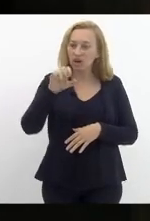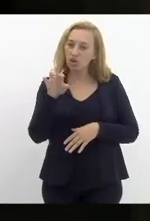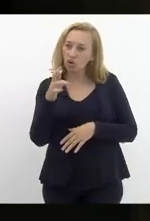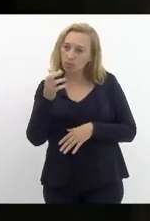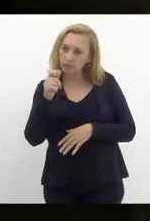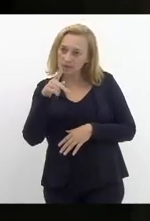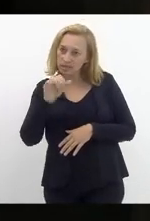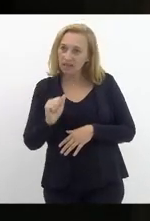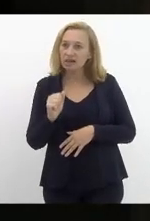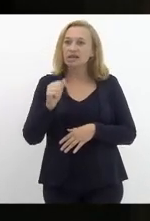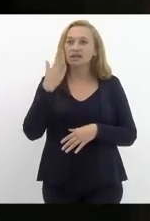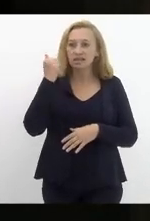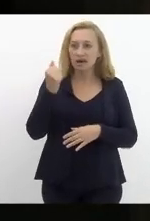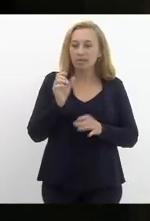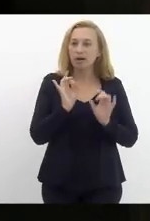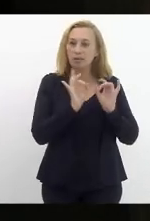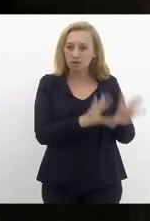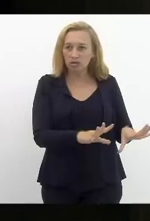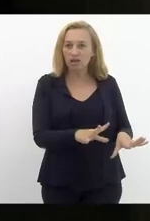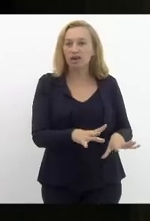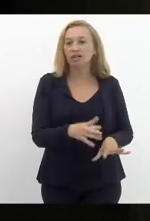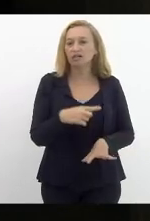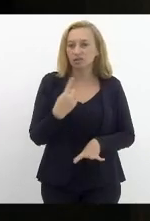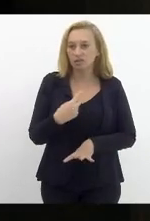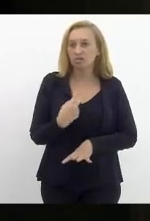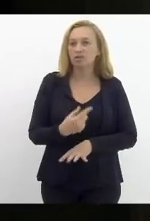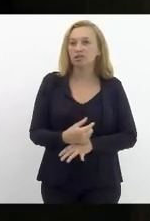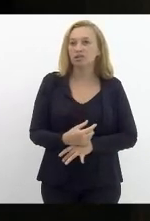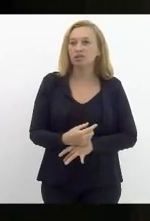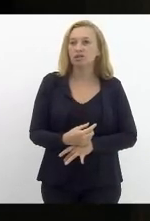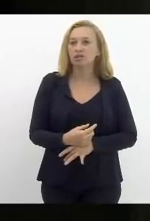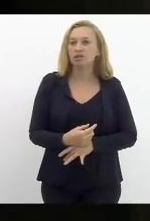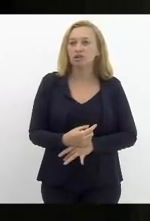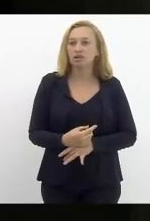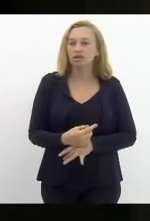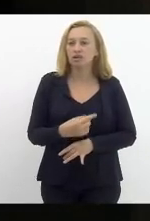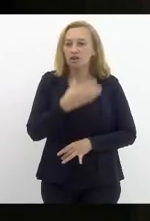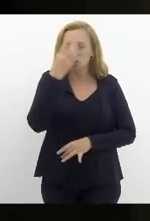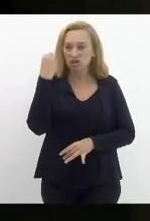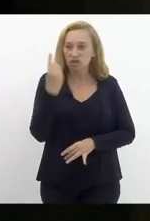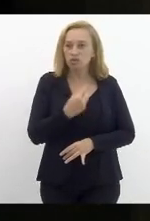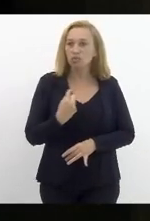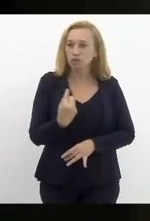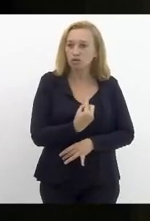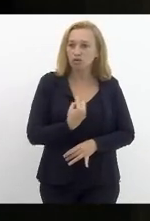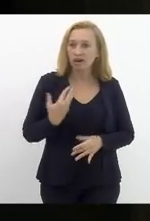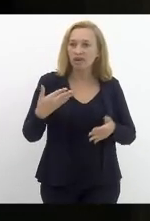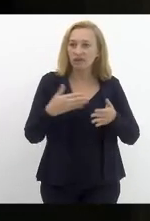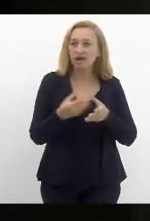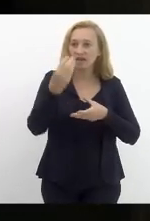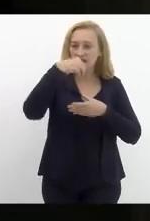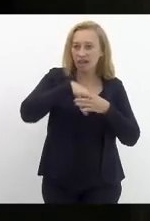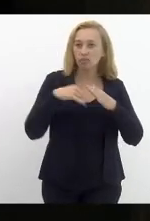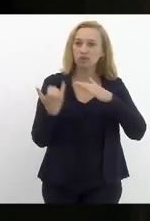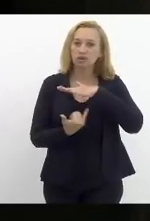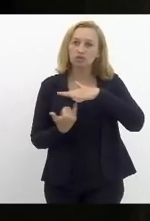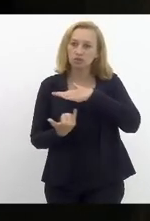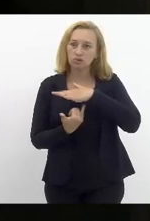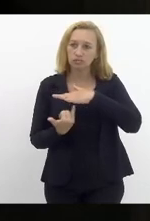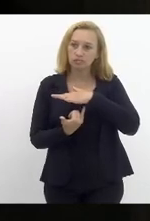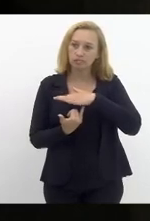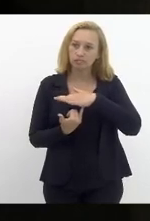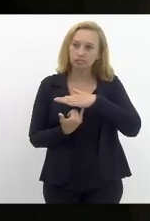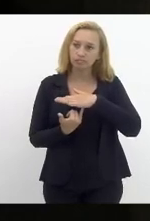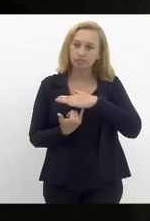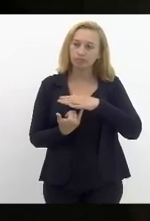sabe o quão abandonado a gente está. Como a gente é esquecido, até dentro da instituição,